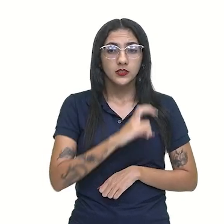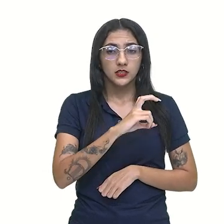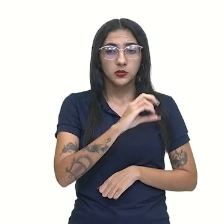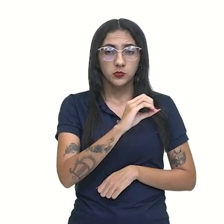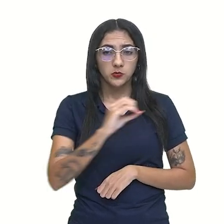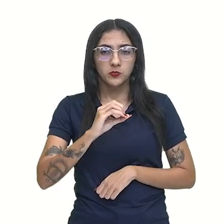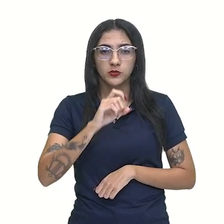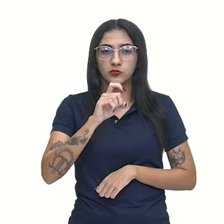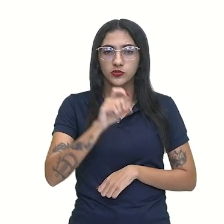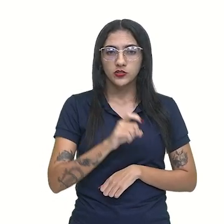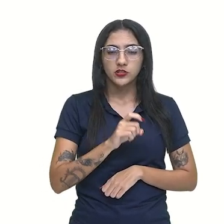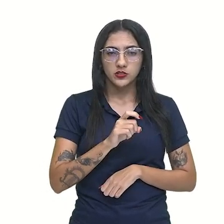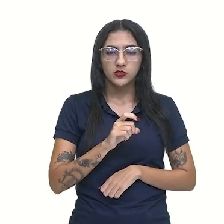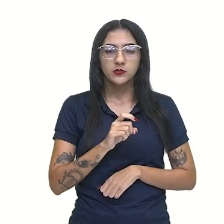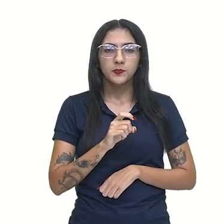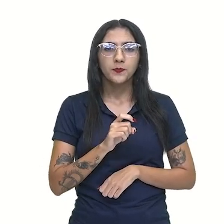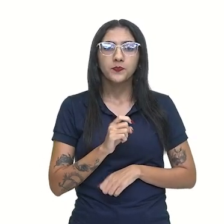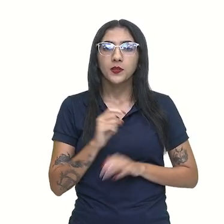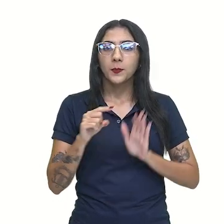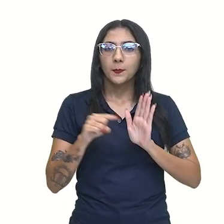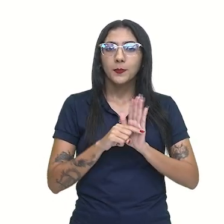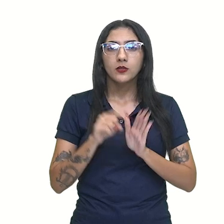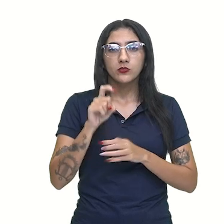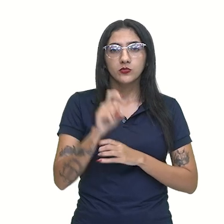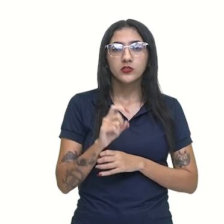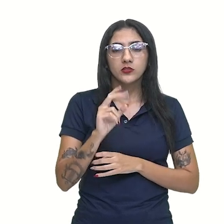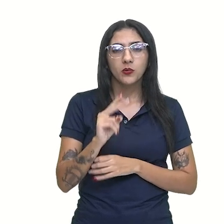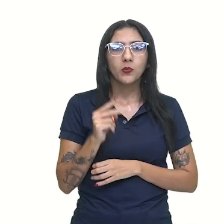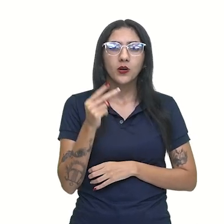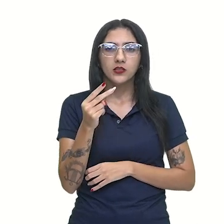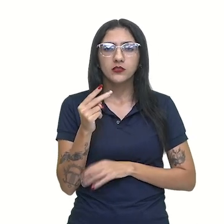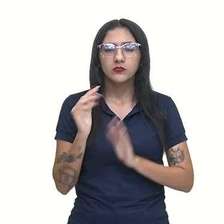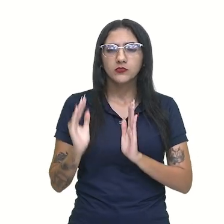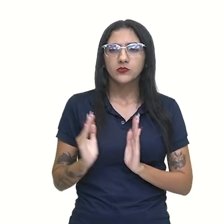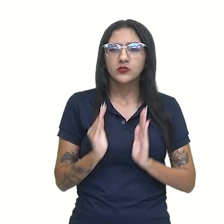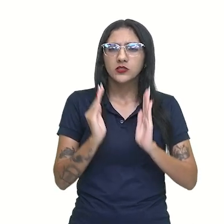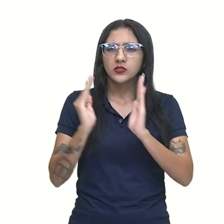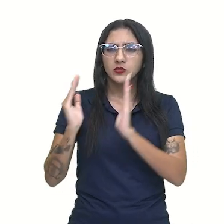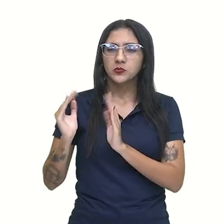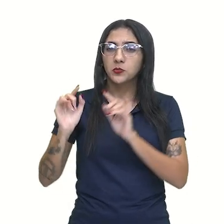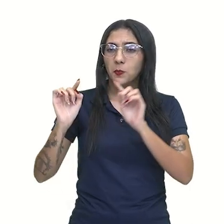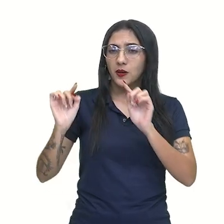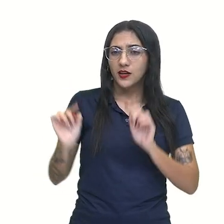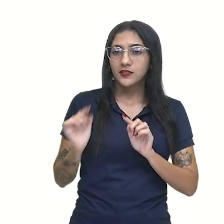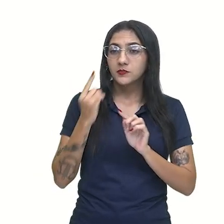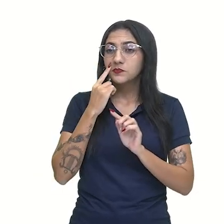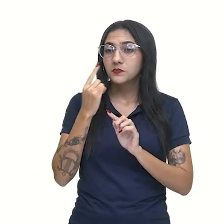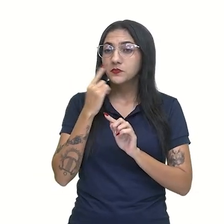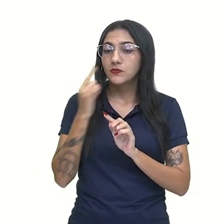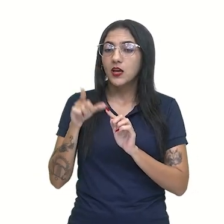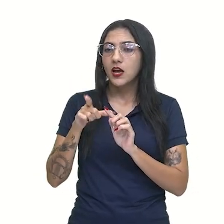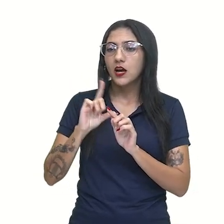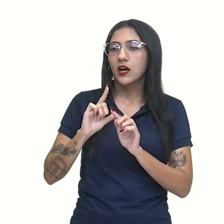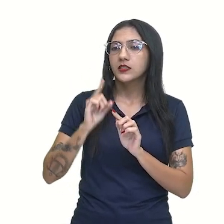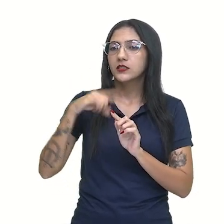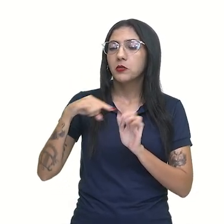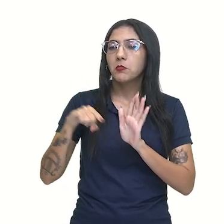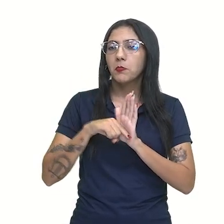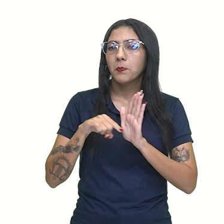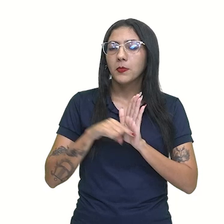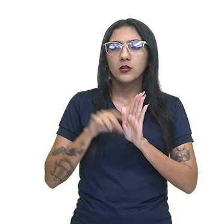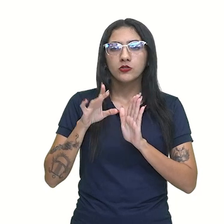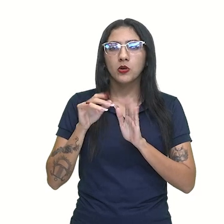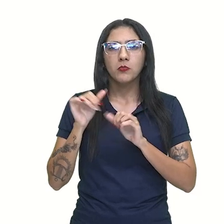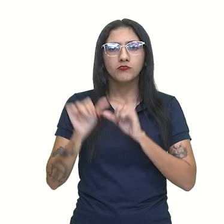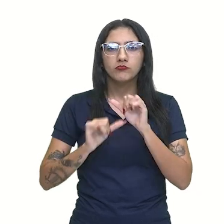5.000x menos x ao quadrado. E lá no segundo parênteses, como tem o sinal de menos na frente, nós vamos trocar o